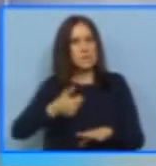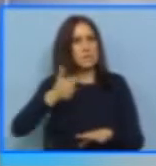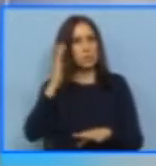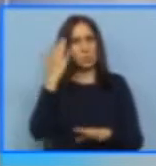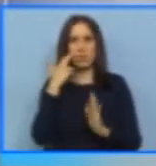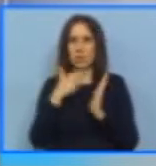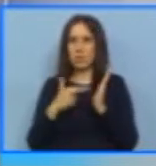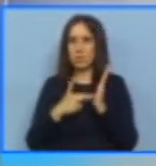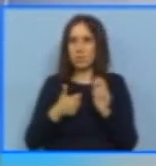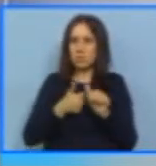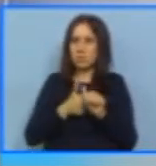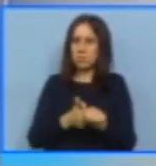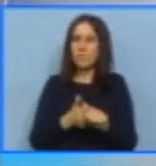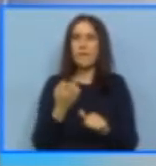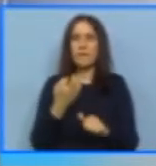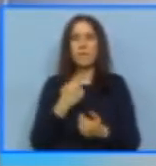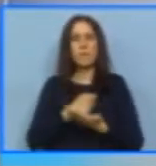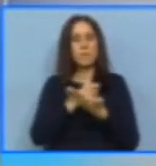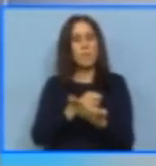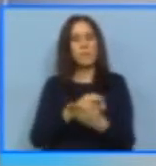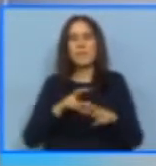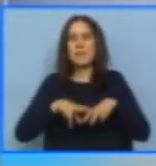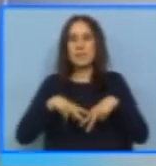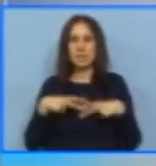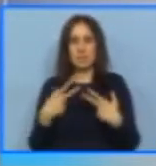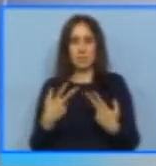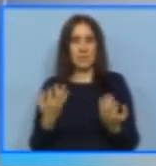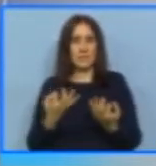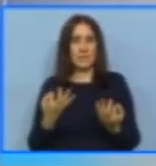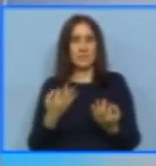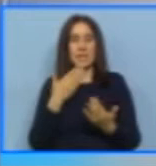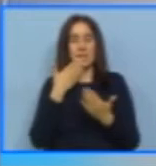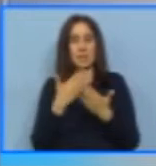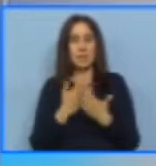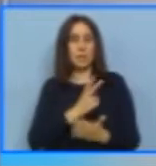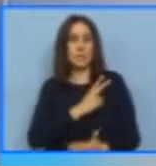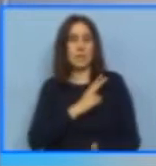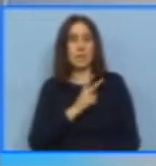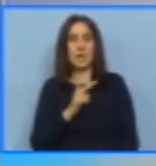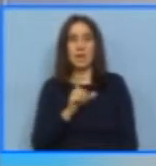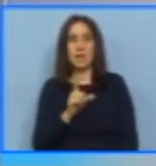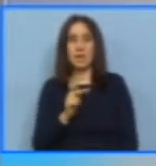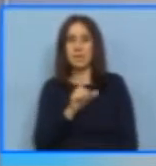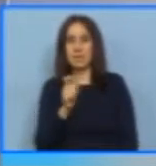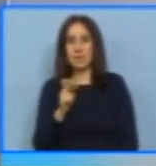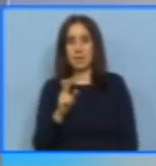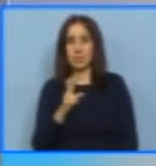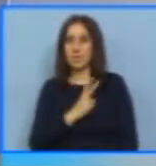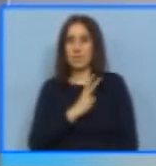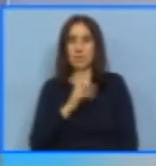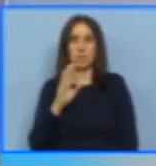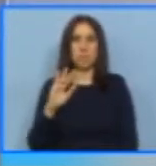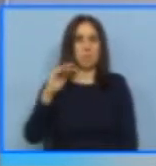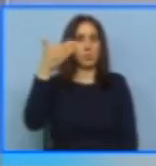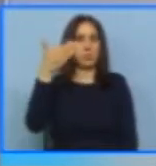leitura obrigatória, porque é de facto um contributo riquíssimo na Universidade Al-Azhar, na universidade top, podemos dizer